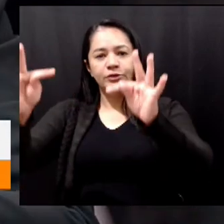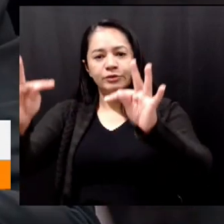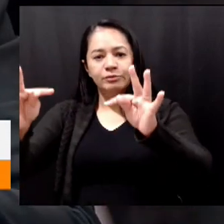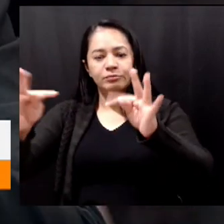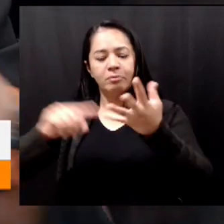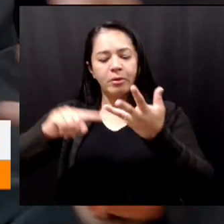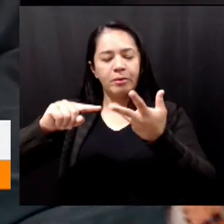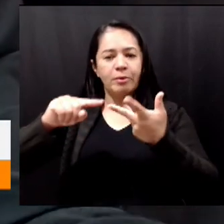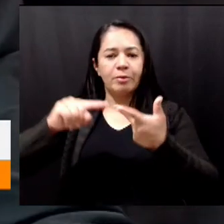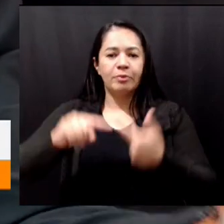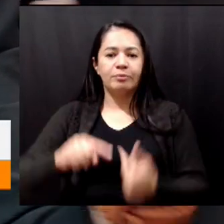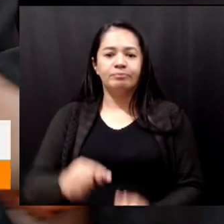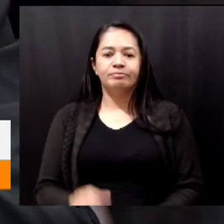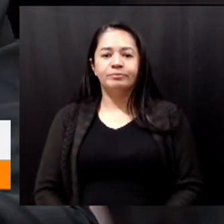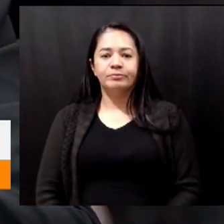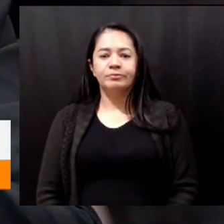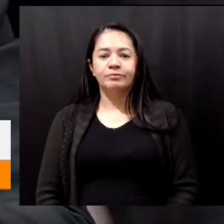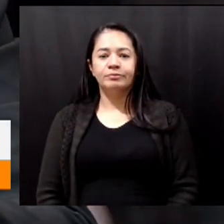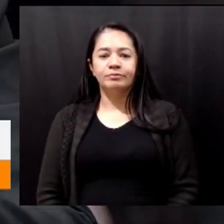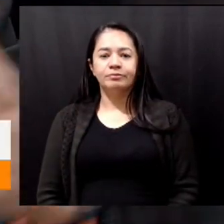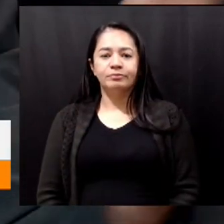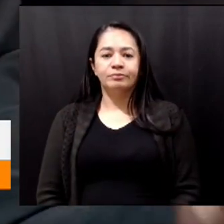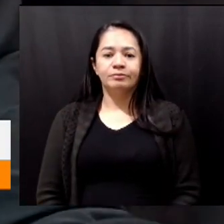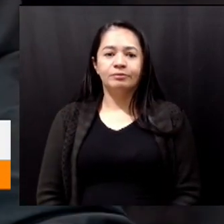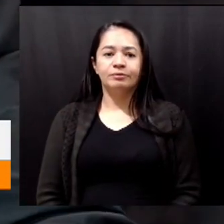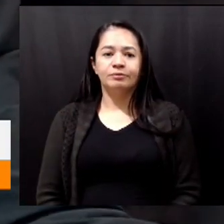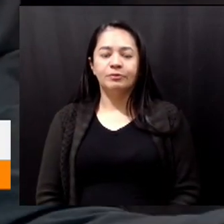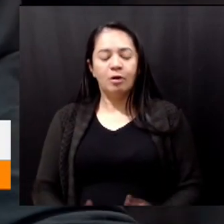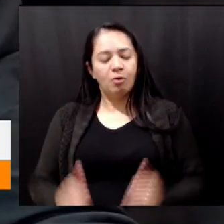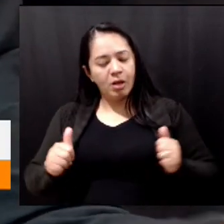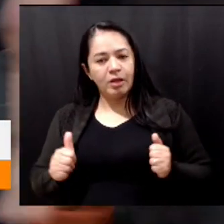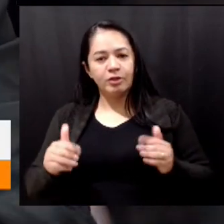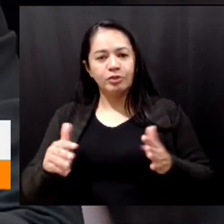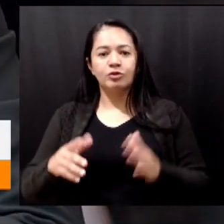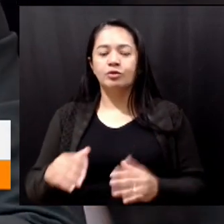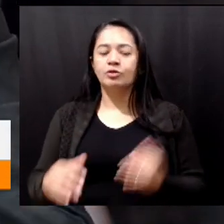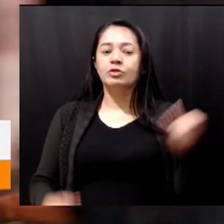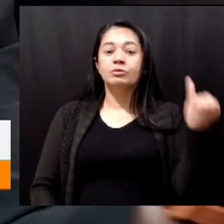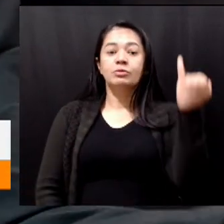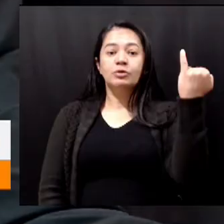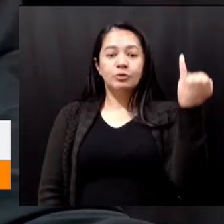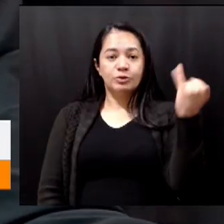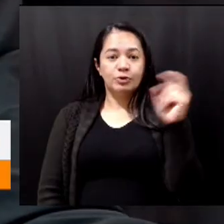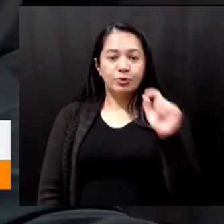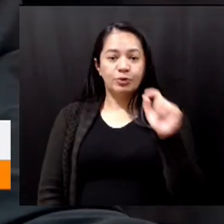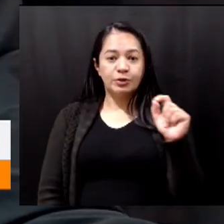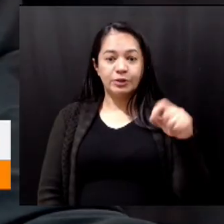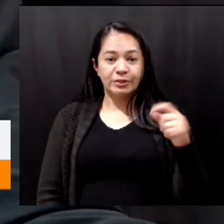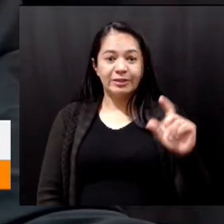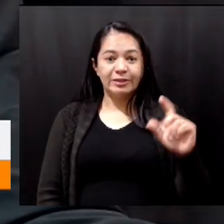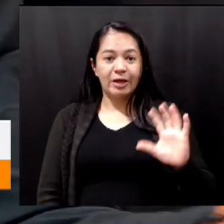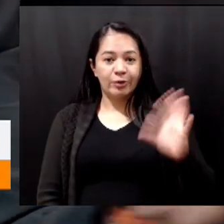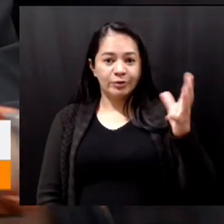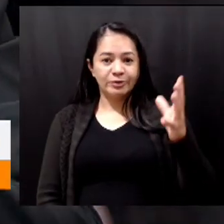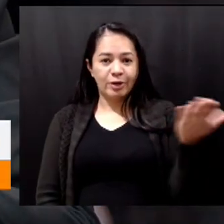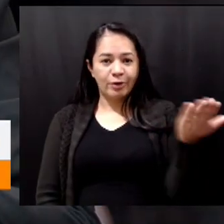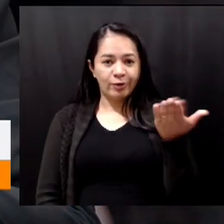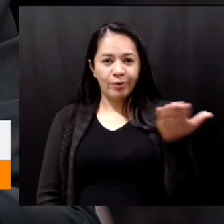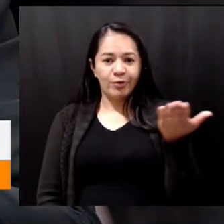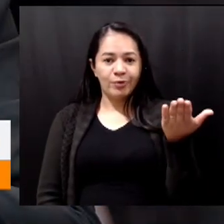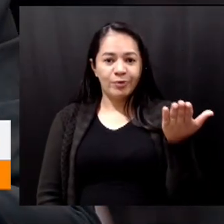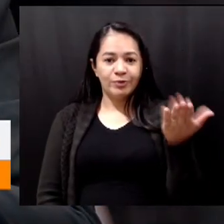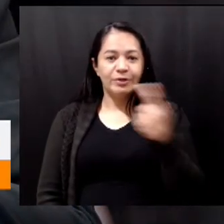Uma iniciativa que é extremamente importante que a gente teve recentemente, o Campinas Innovation Week. Isso.